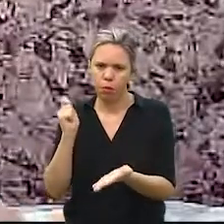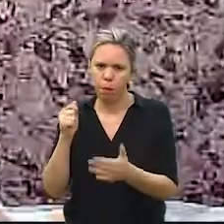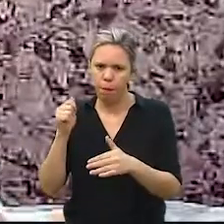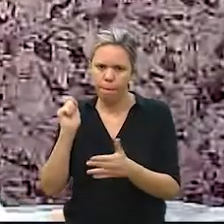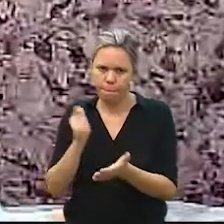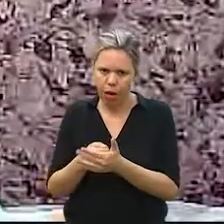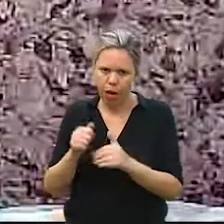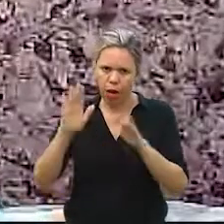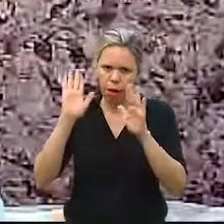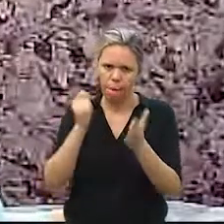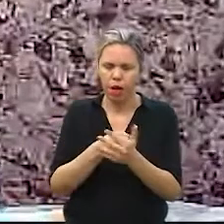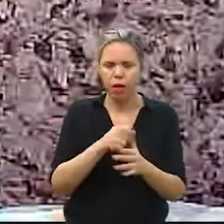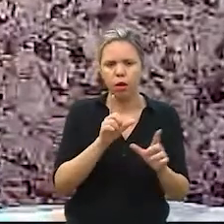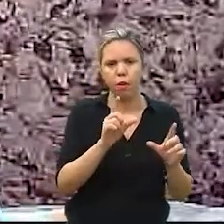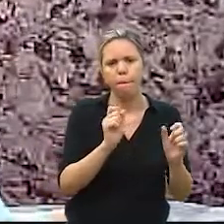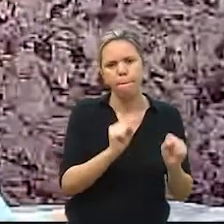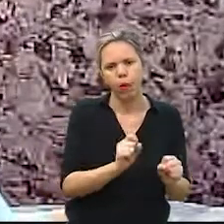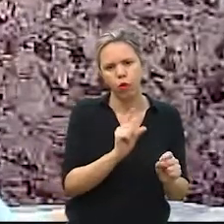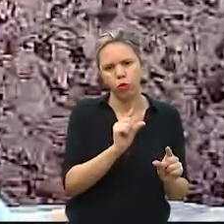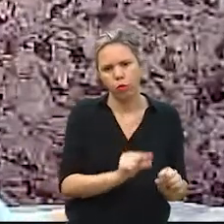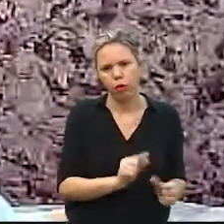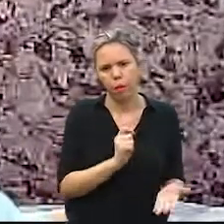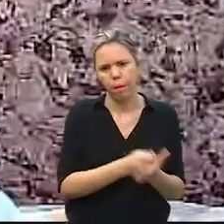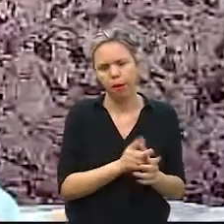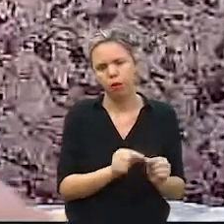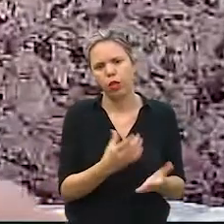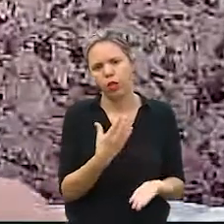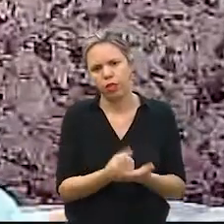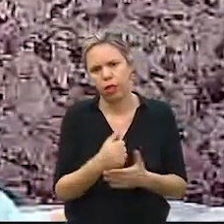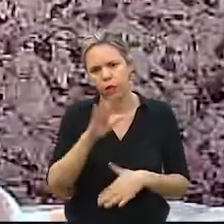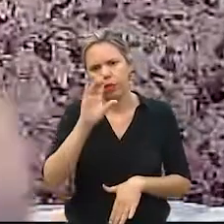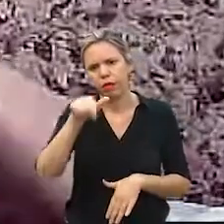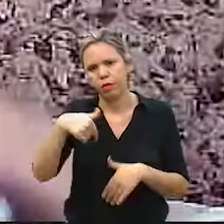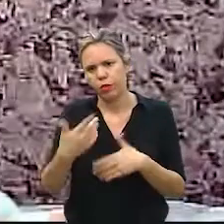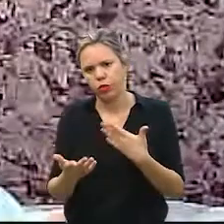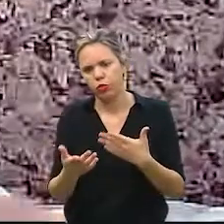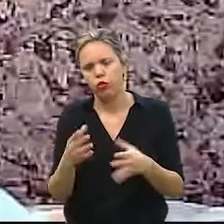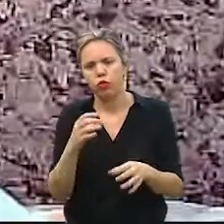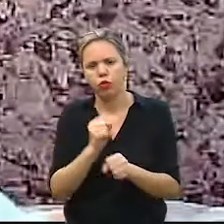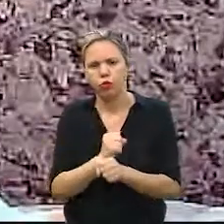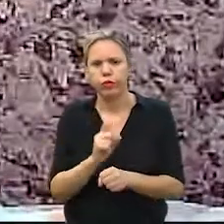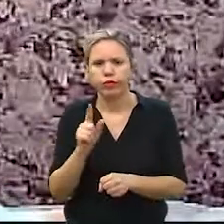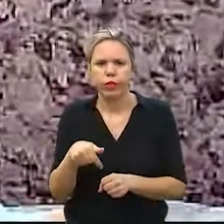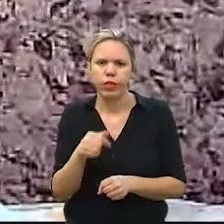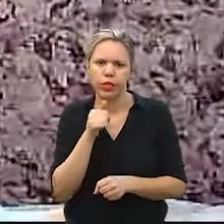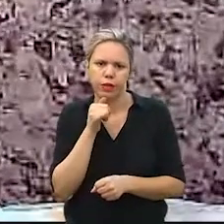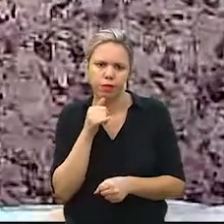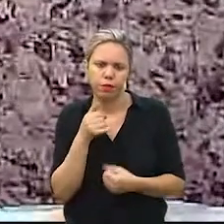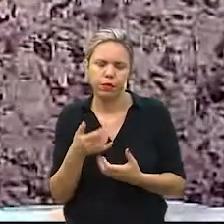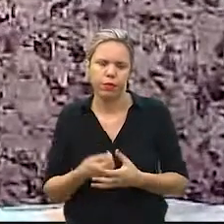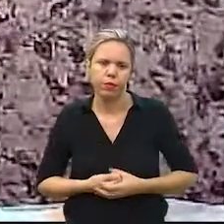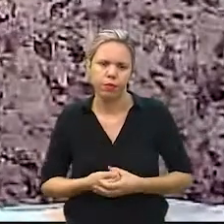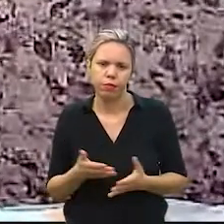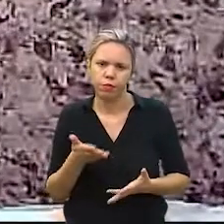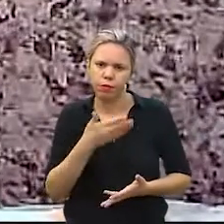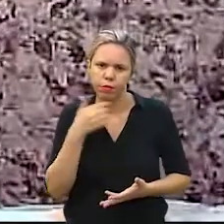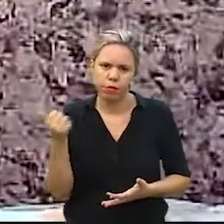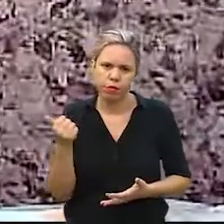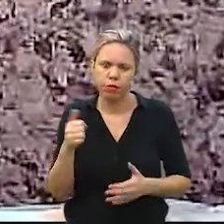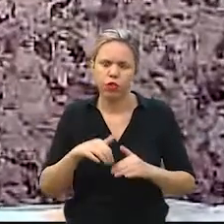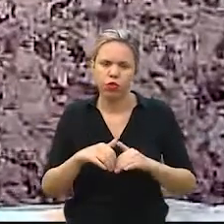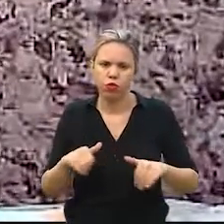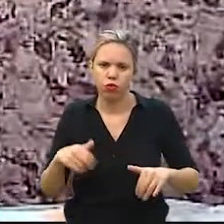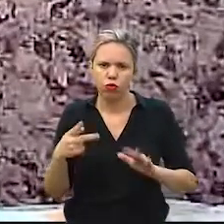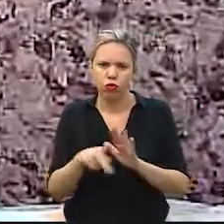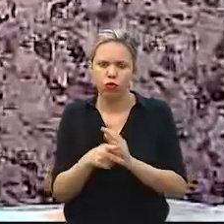quem pode menos, recebe mais, paga menos, mas depois, no princípio do bolo, ele é melhor dividido